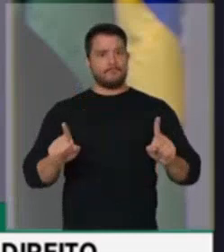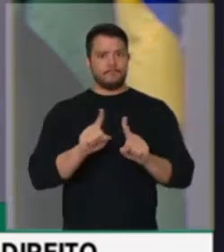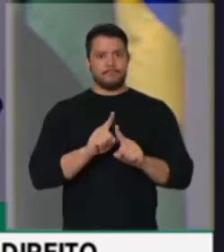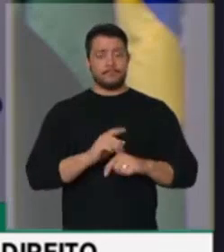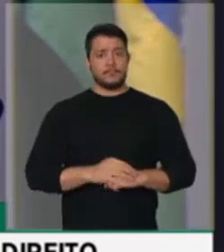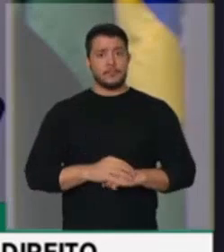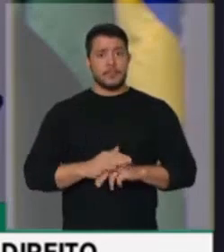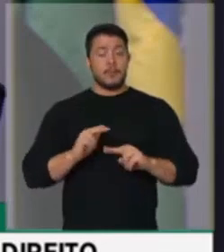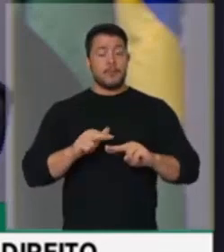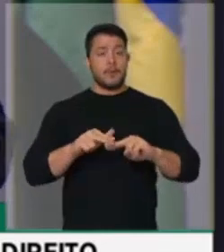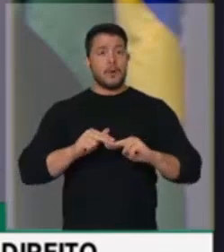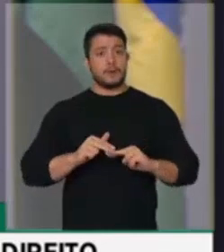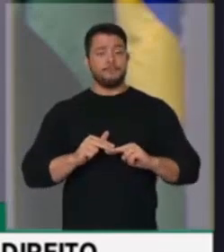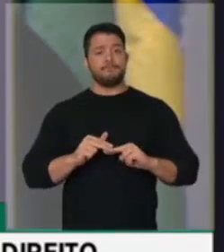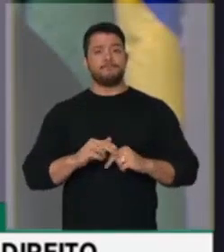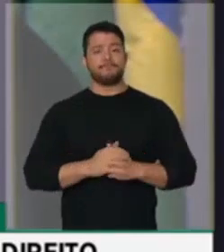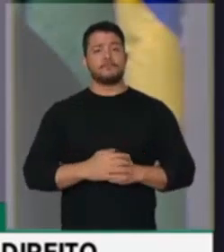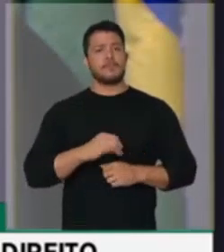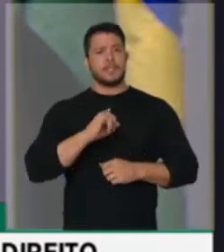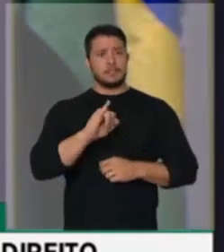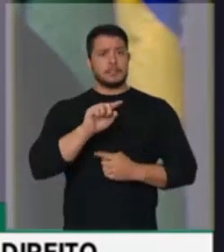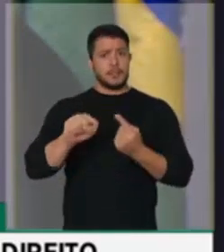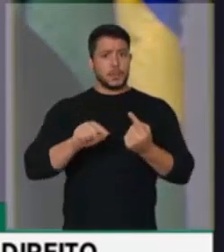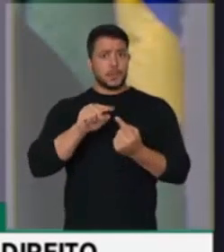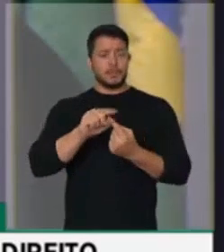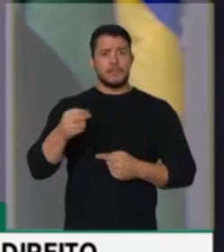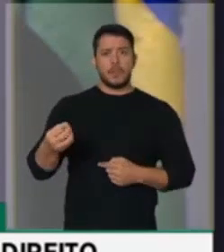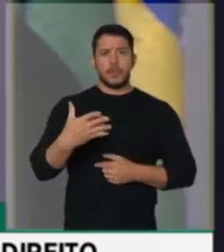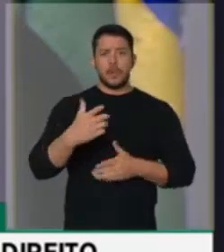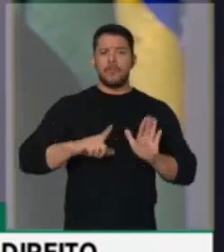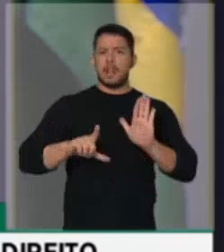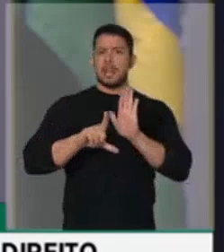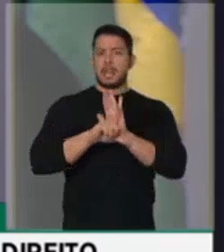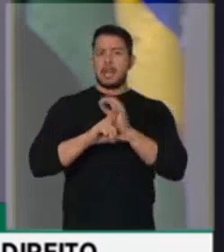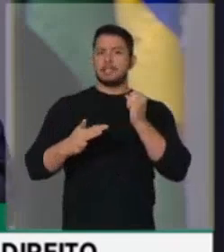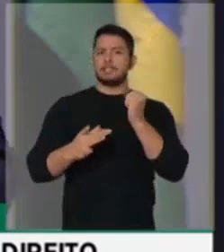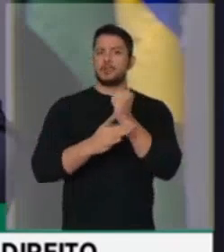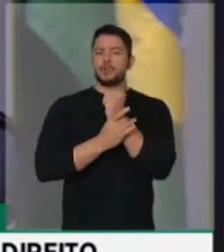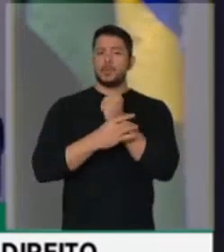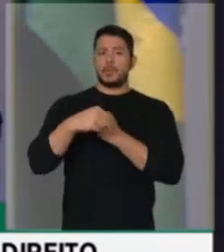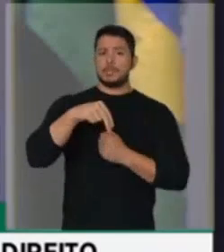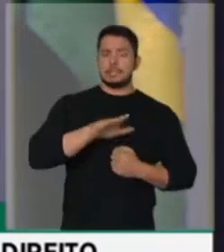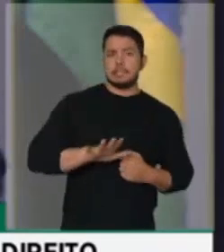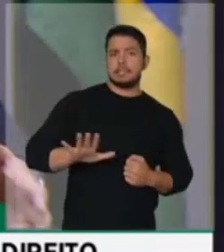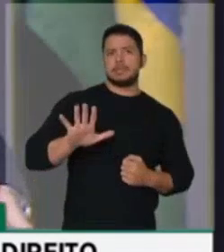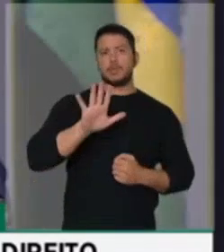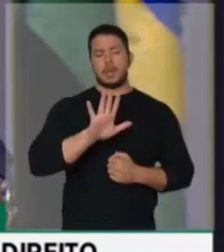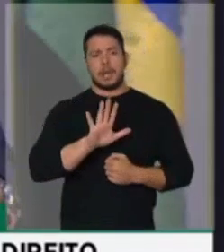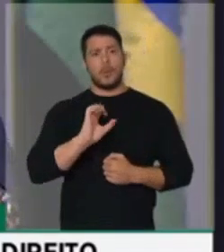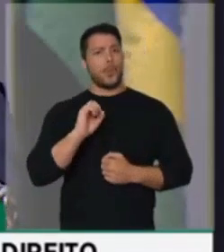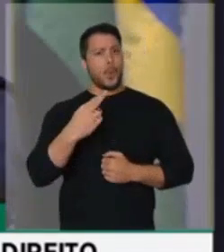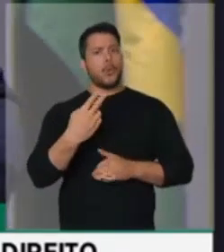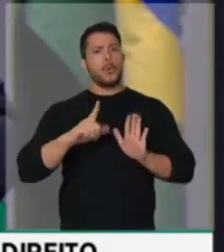o objetivo da nova Lei de Segurança Nacional, ou Lei do Estado Democrático de Direito, um termo que